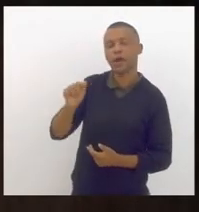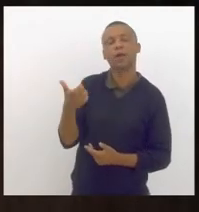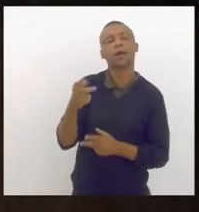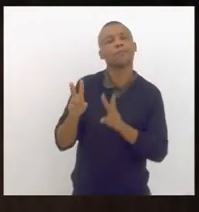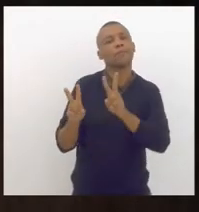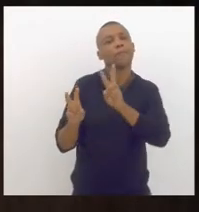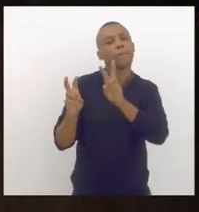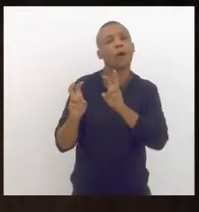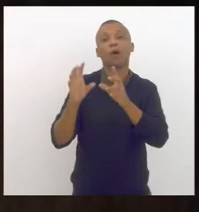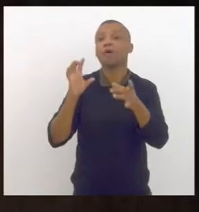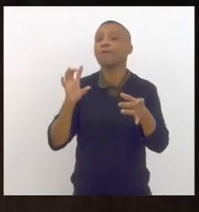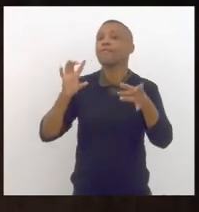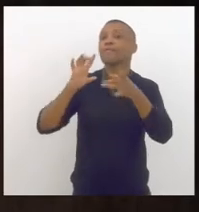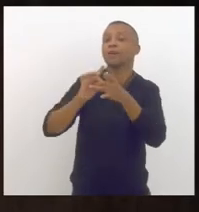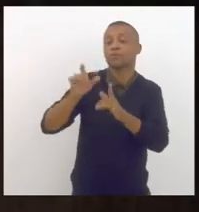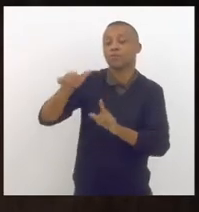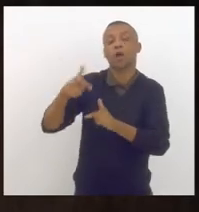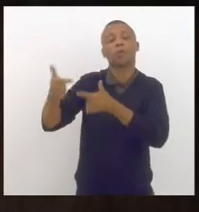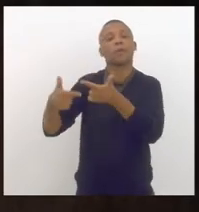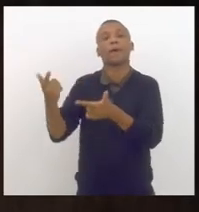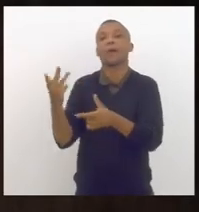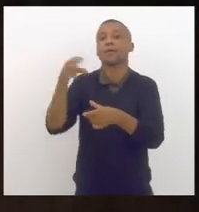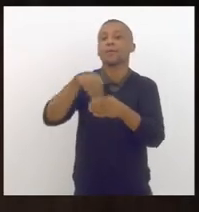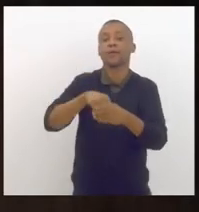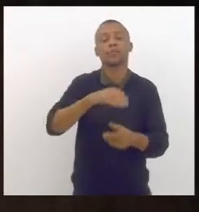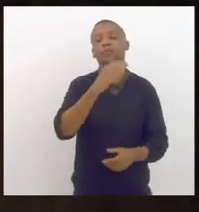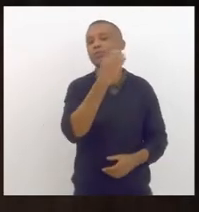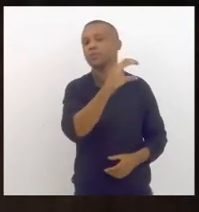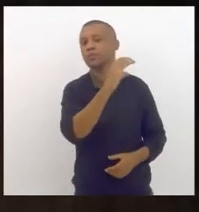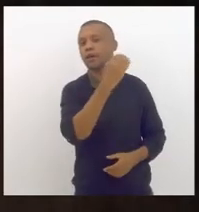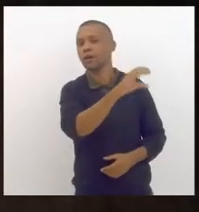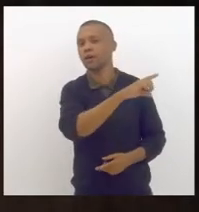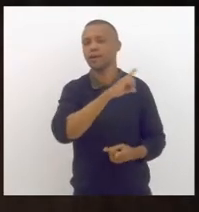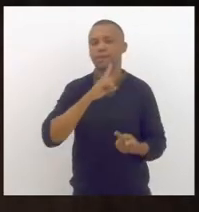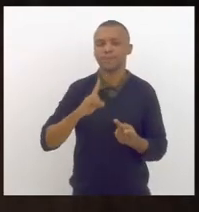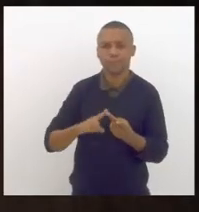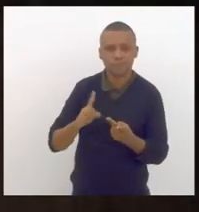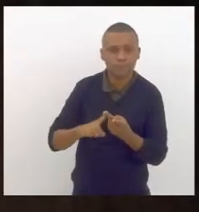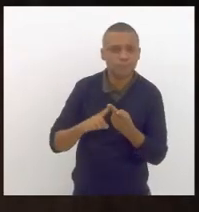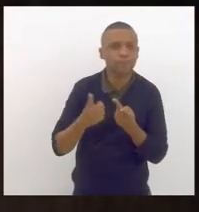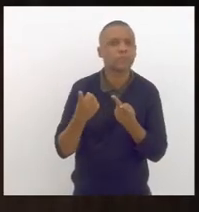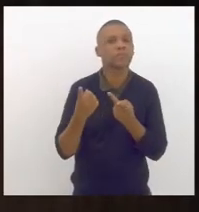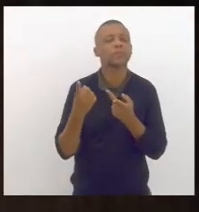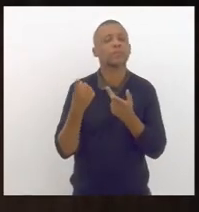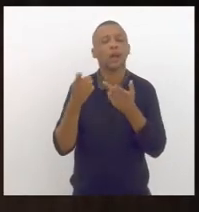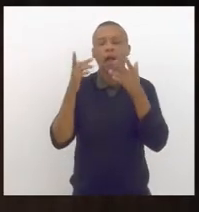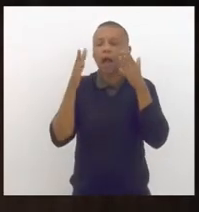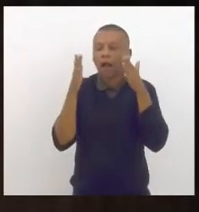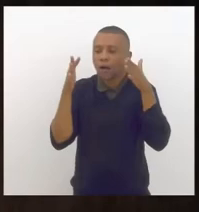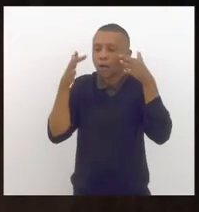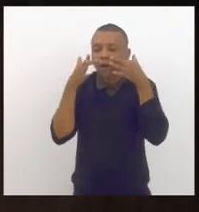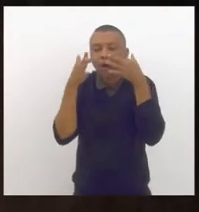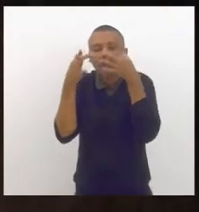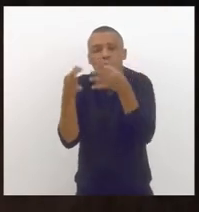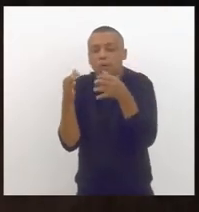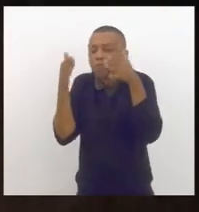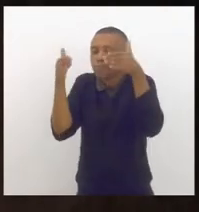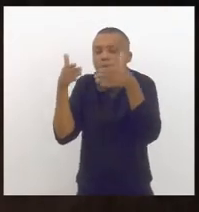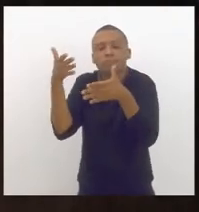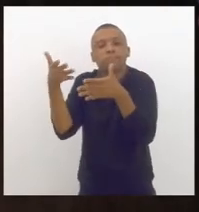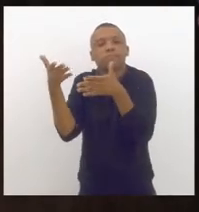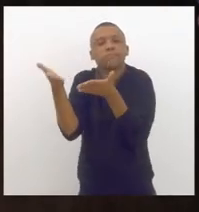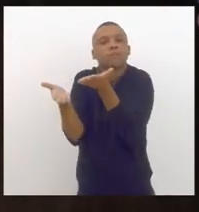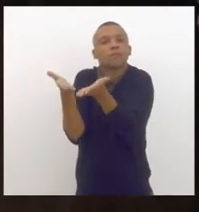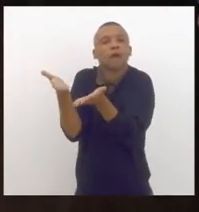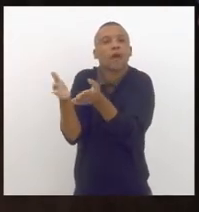com Niterói, quero fazer menção também aos vínculos da Andréia e a sua preocupação